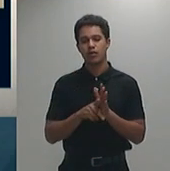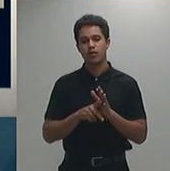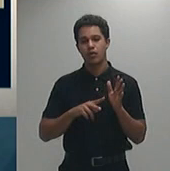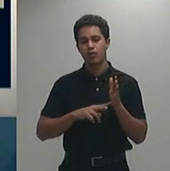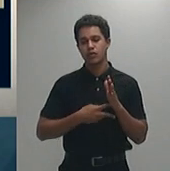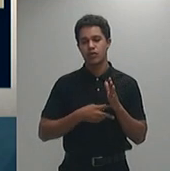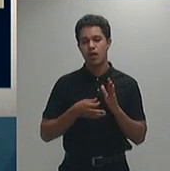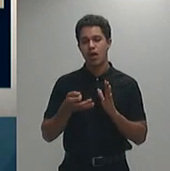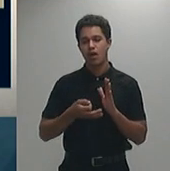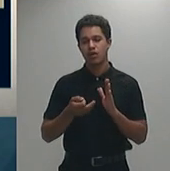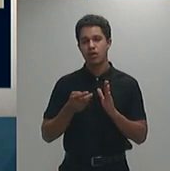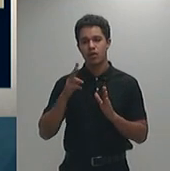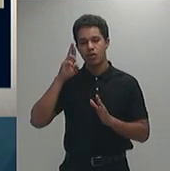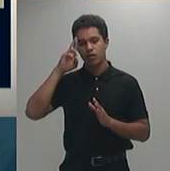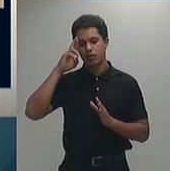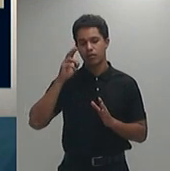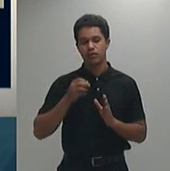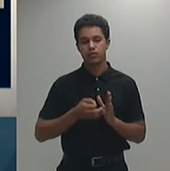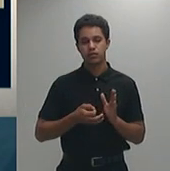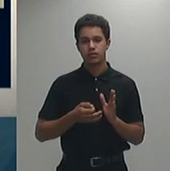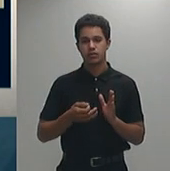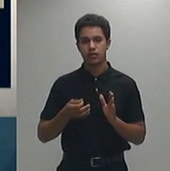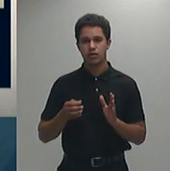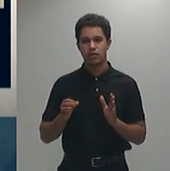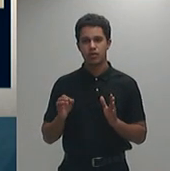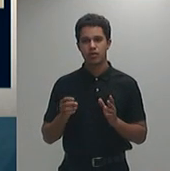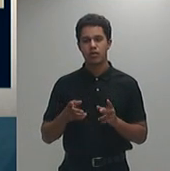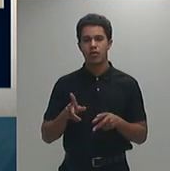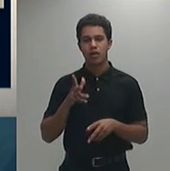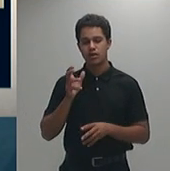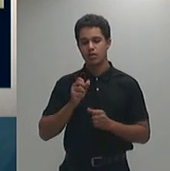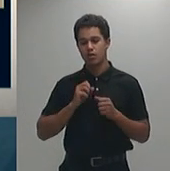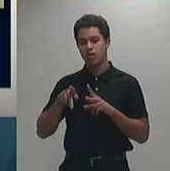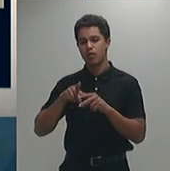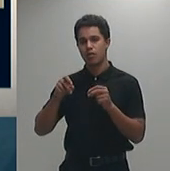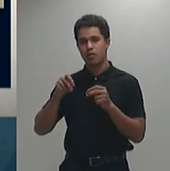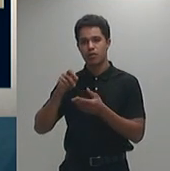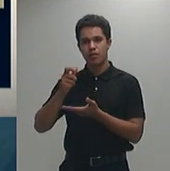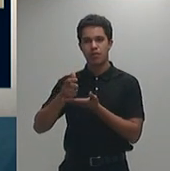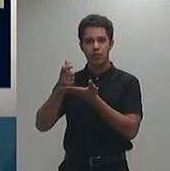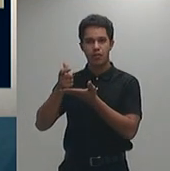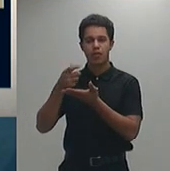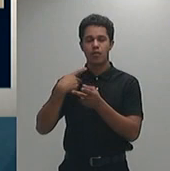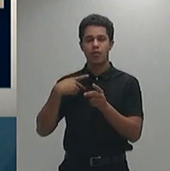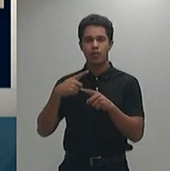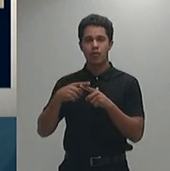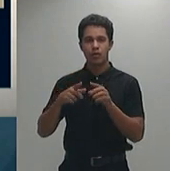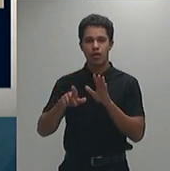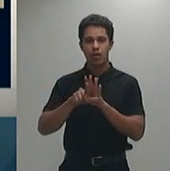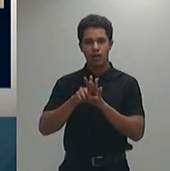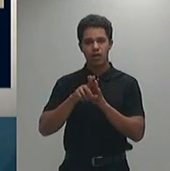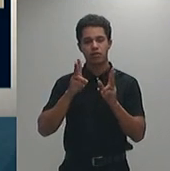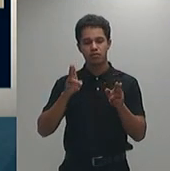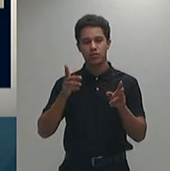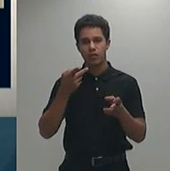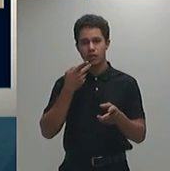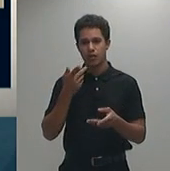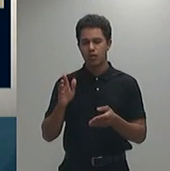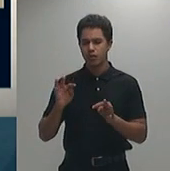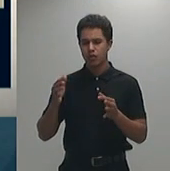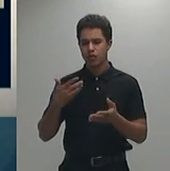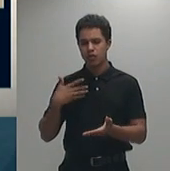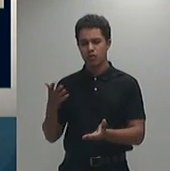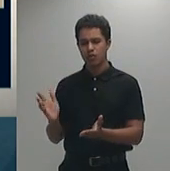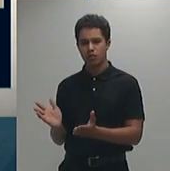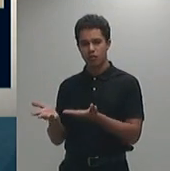com a finalidade indireta de recebimento de tal creme até porque ali que assim estabelece todavia a promoção dos direitos e interesses da companhia